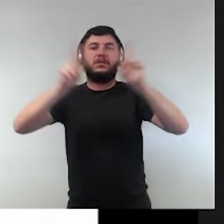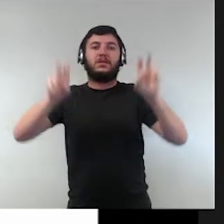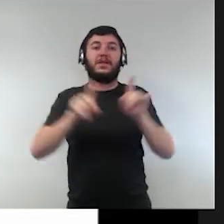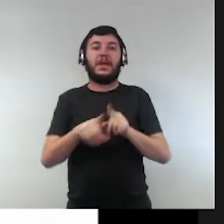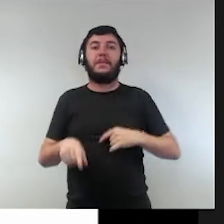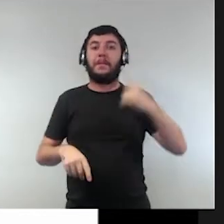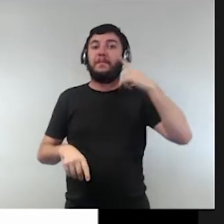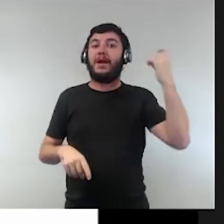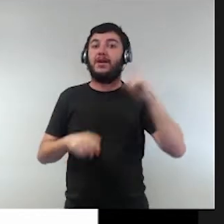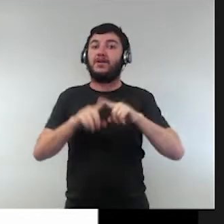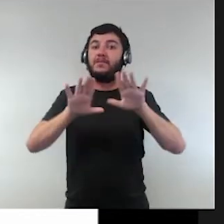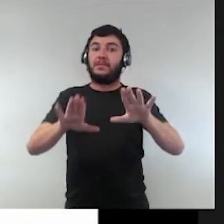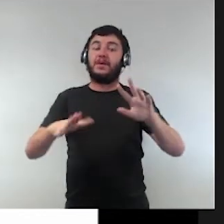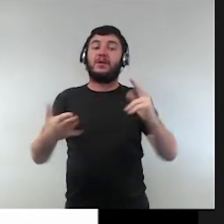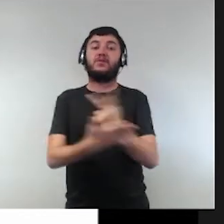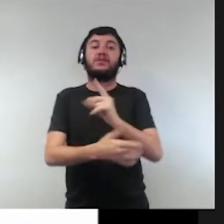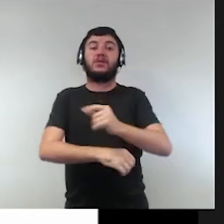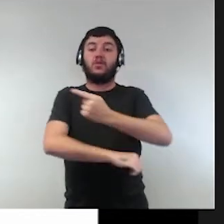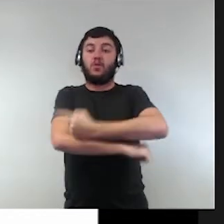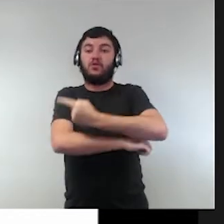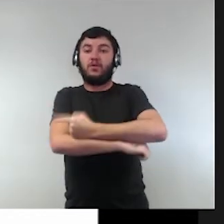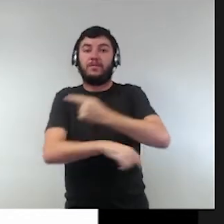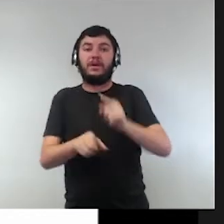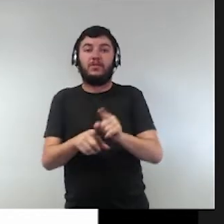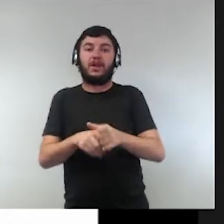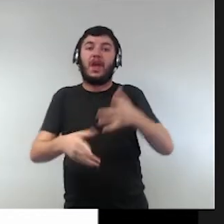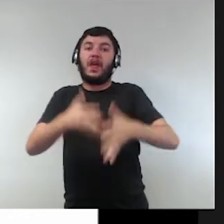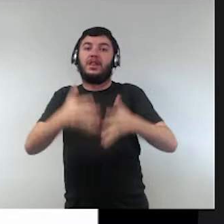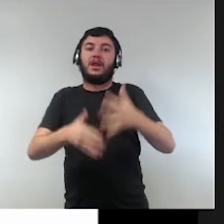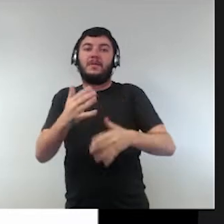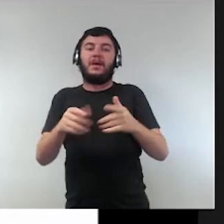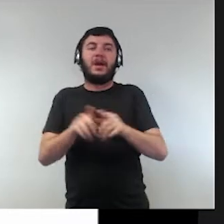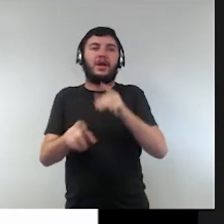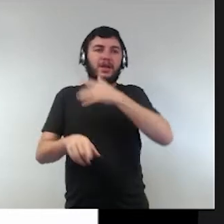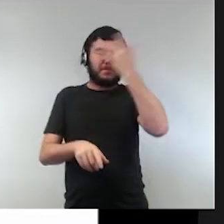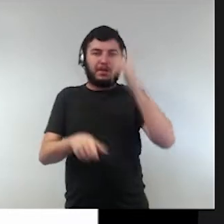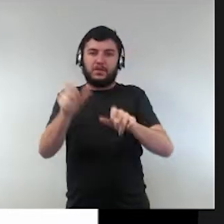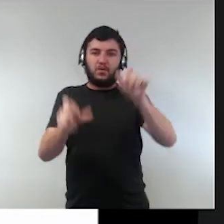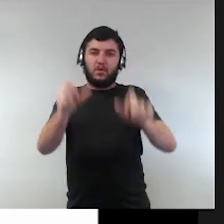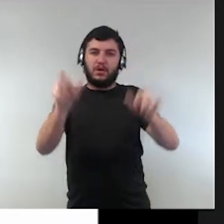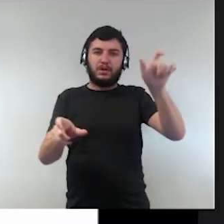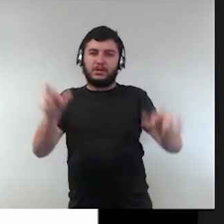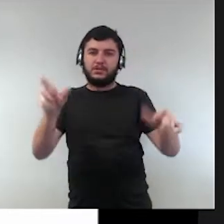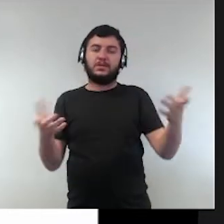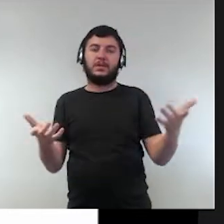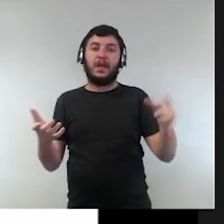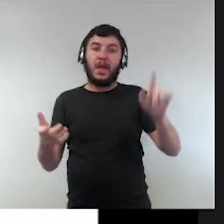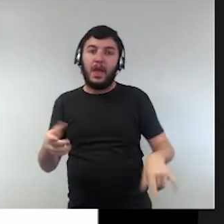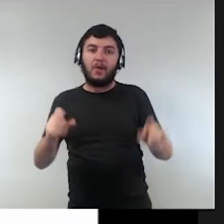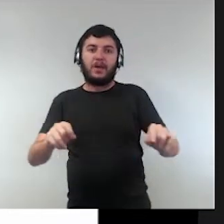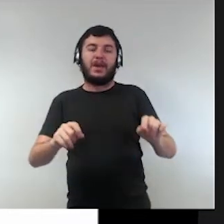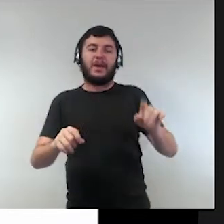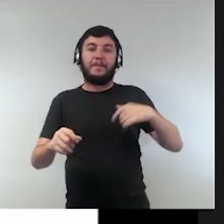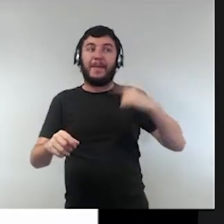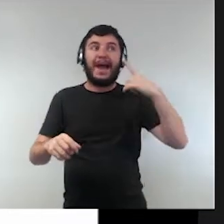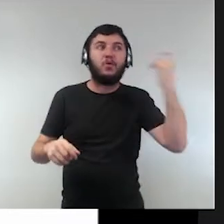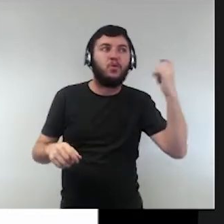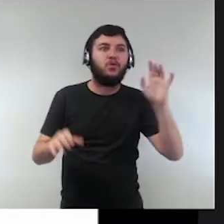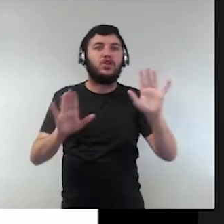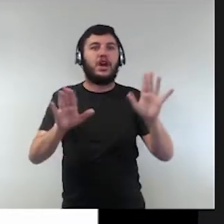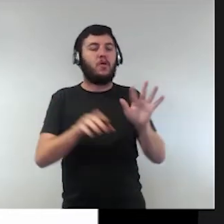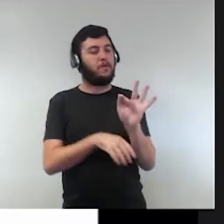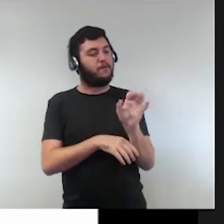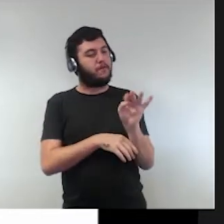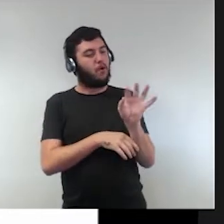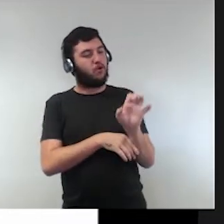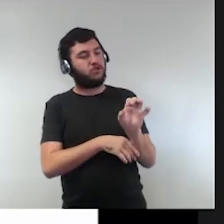Porque o condomínio que perturba o condomínio do lado, o morador do lado, os moradores nas proximidades, é o barulho, não é a fonte do barulho. Aqui